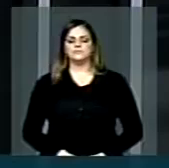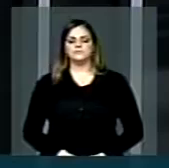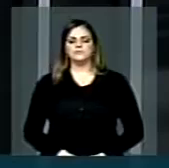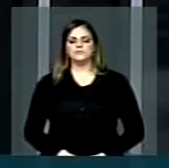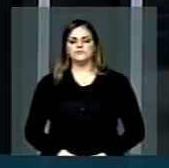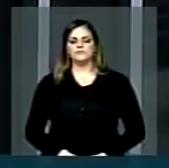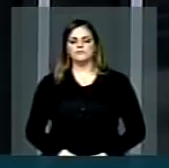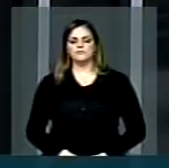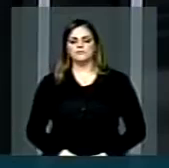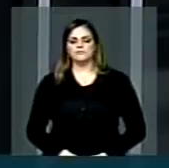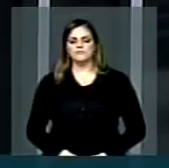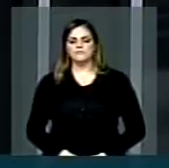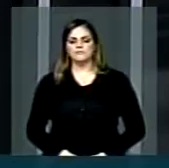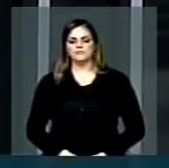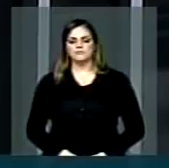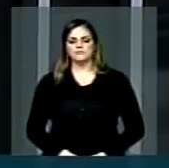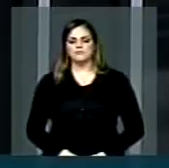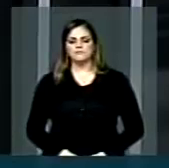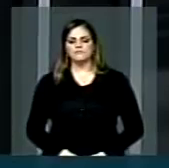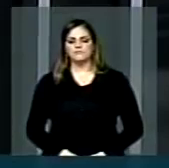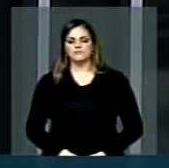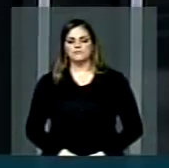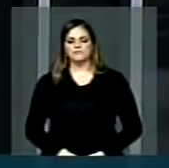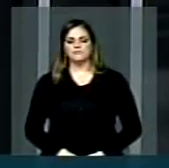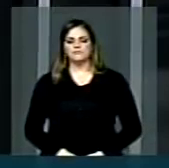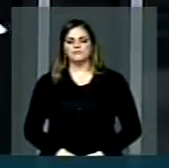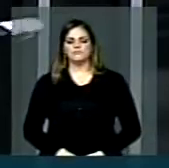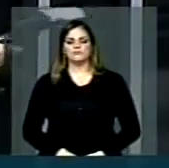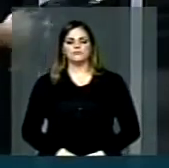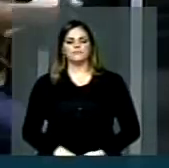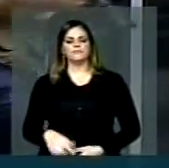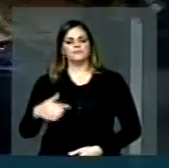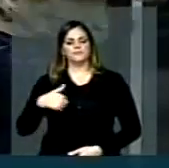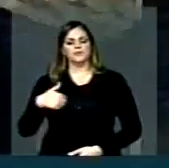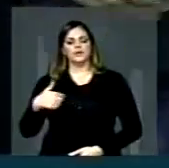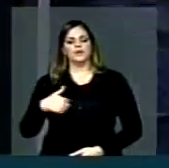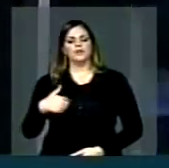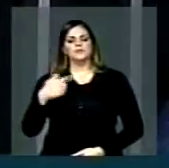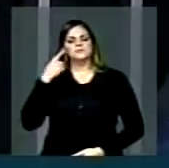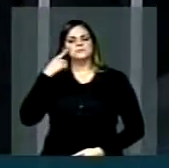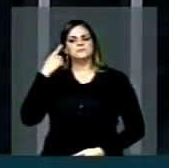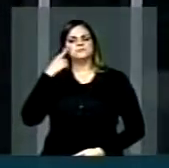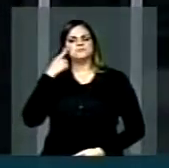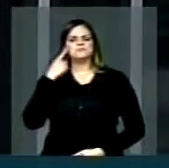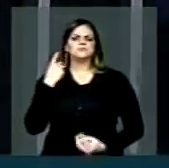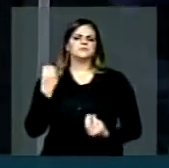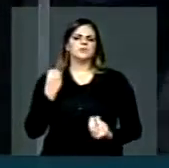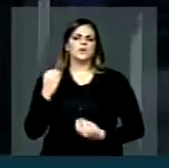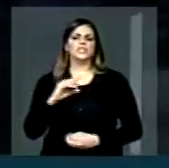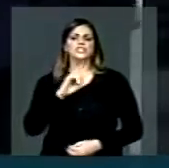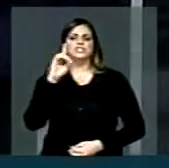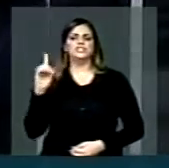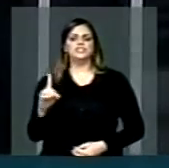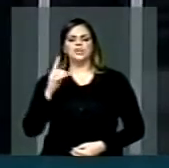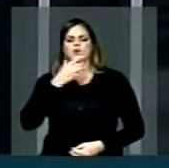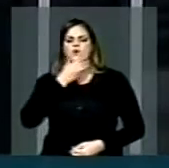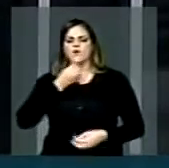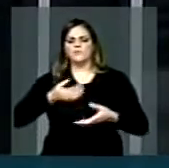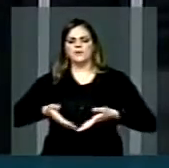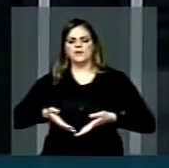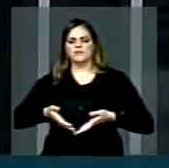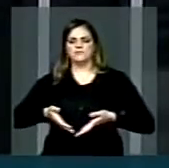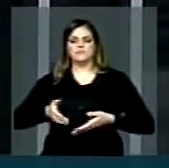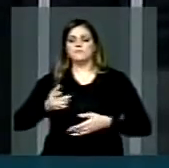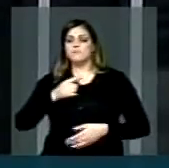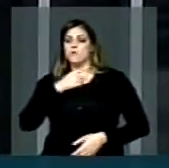mesmo uma sinergia entre a data de falecimento do Dragão do Mar, 5